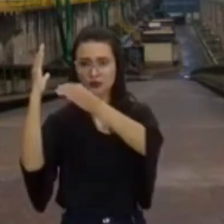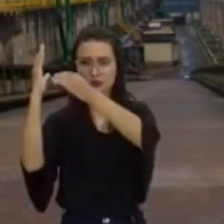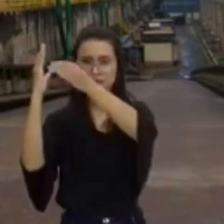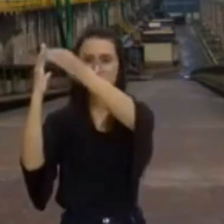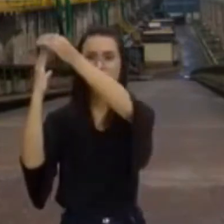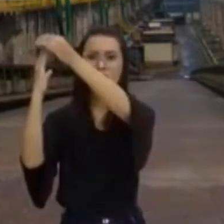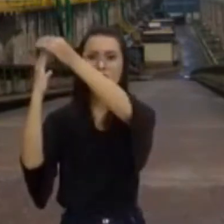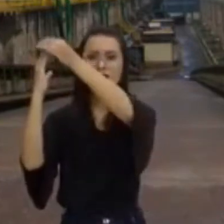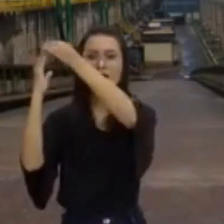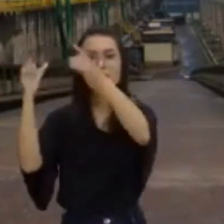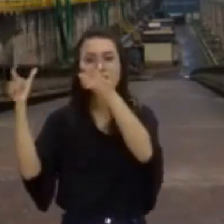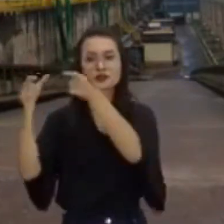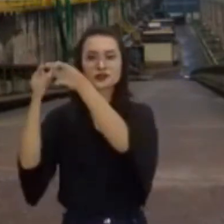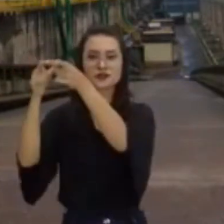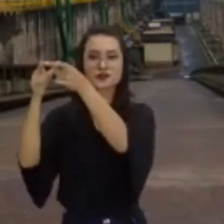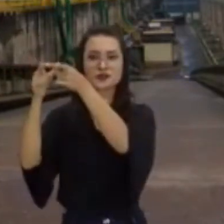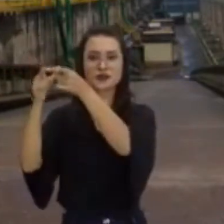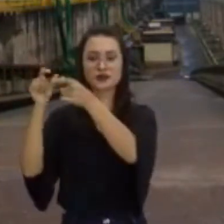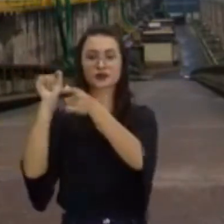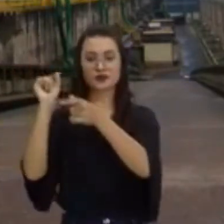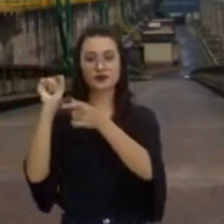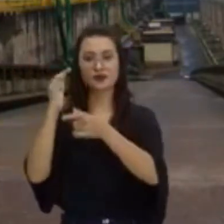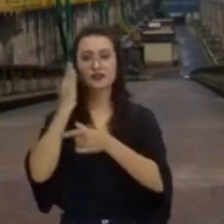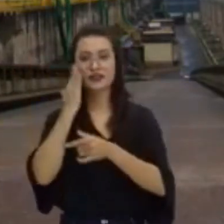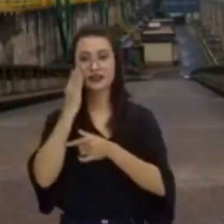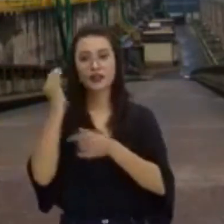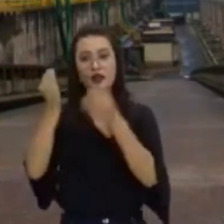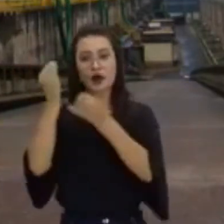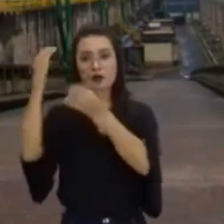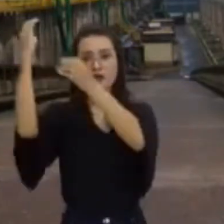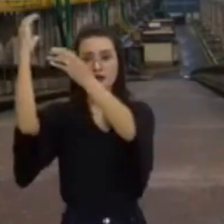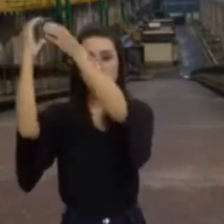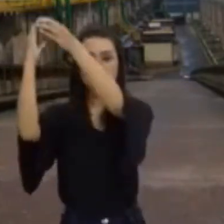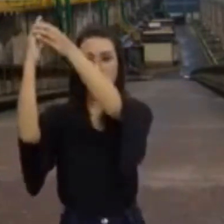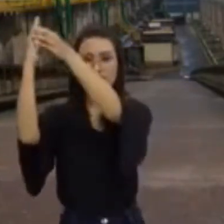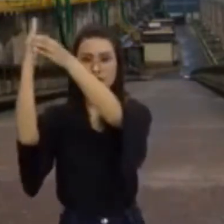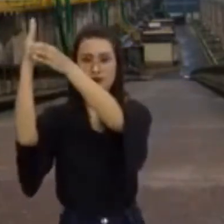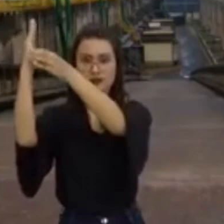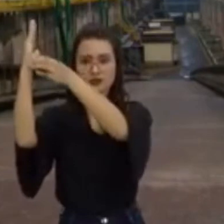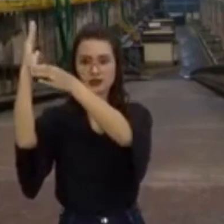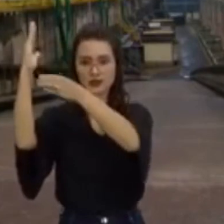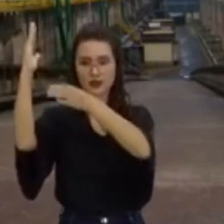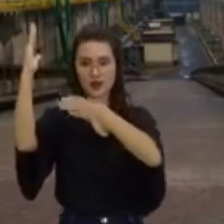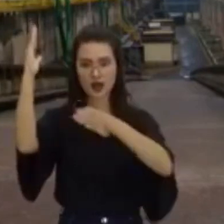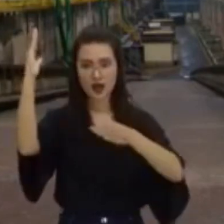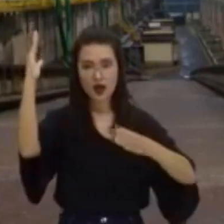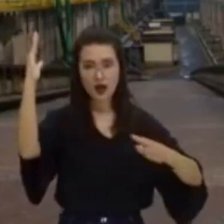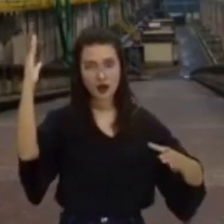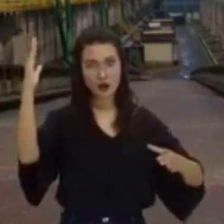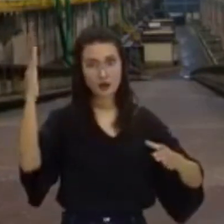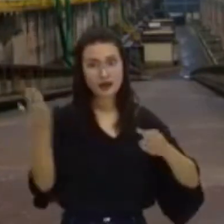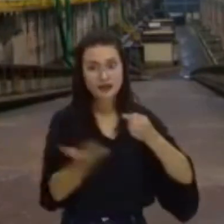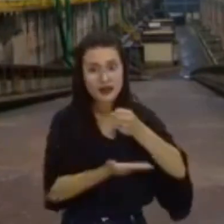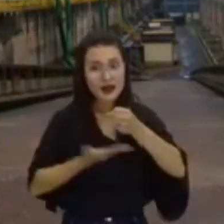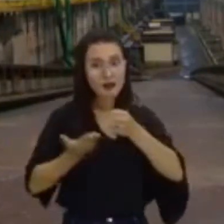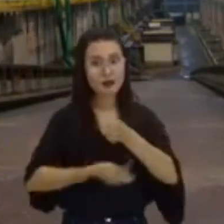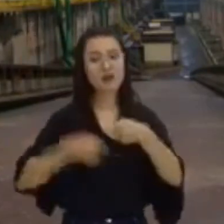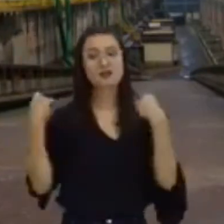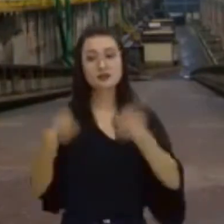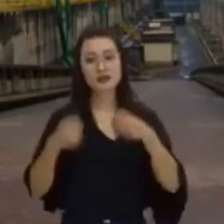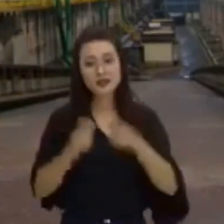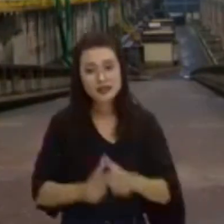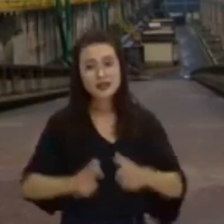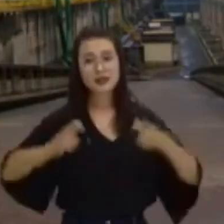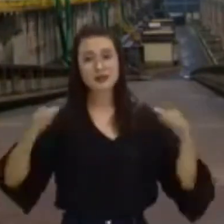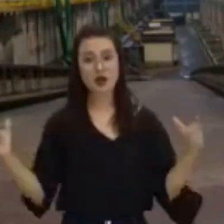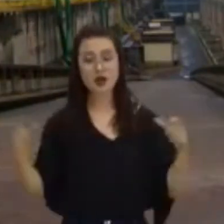a espessura é menor. À medida que vai descendo, aumenta. Por que isso? Porque a pressão vai